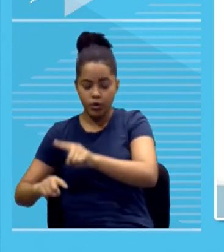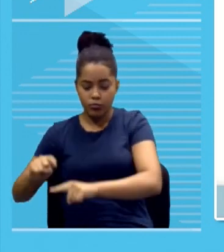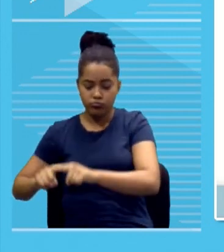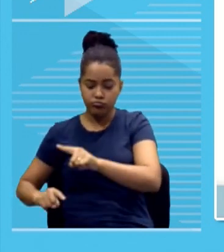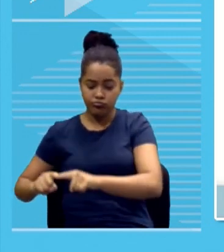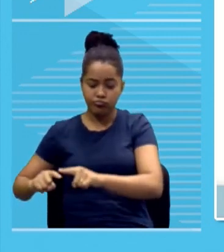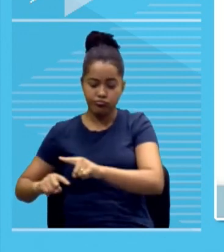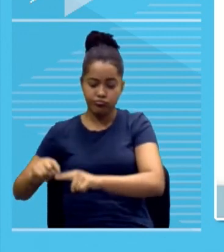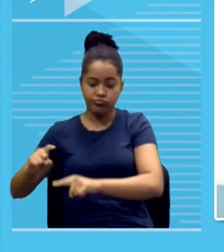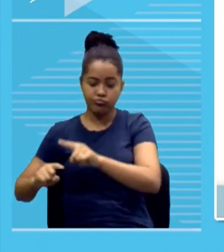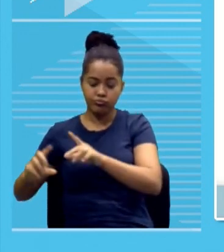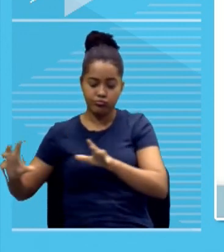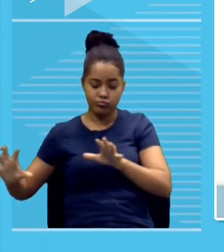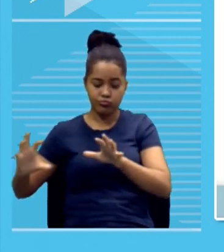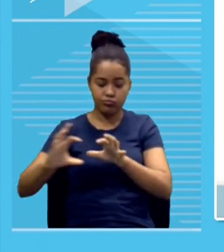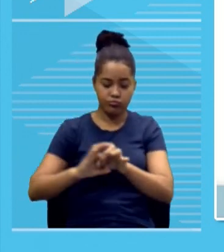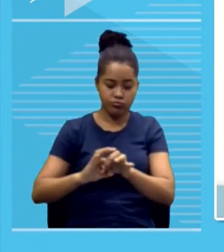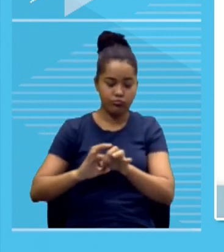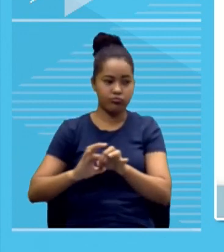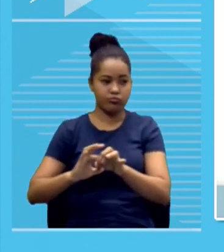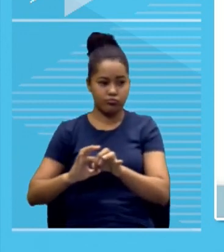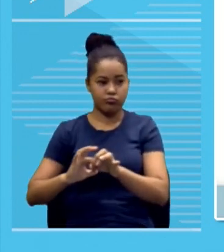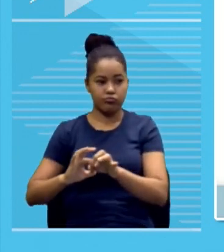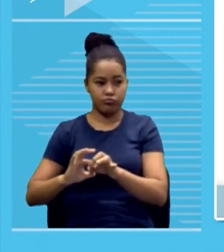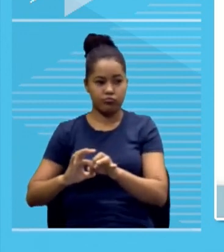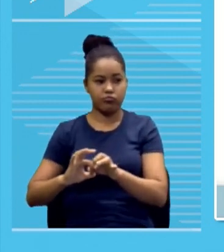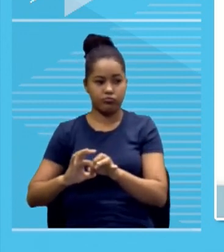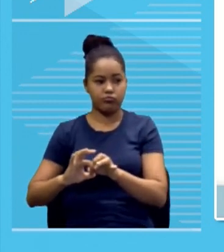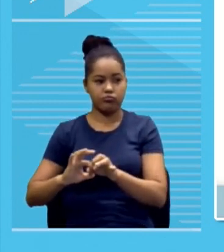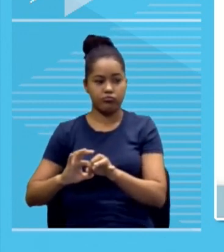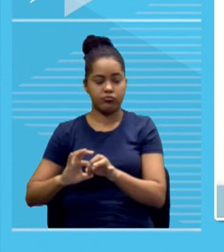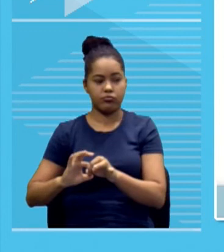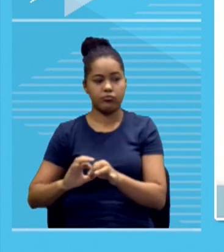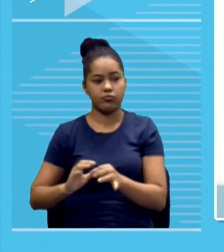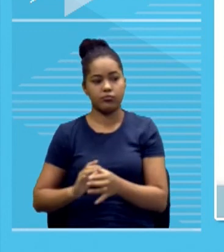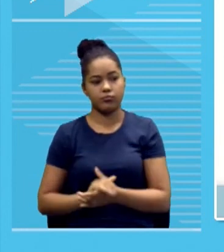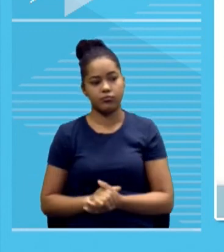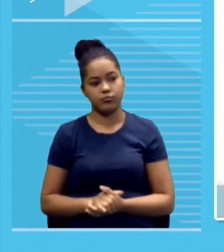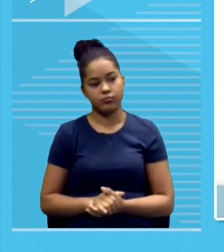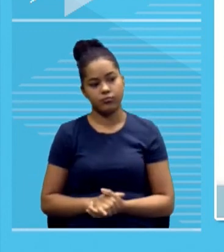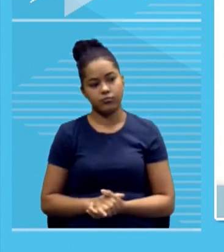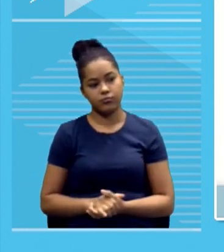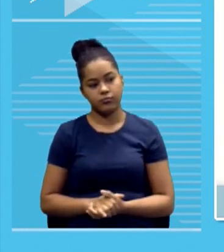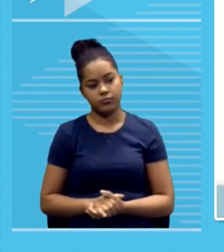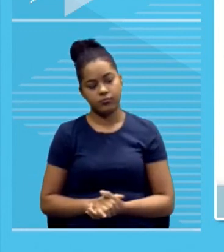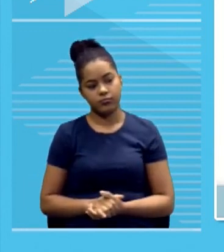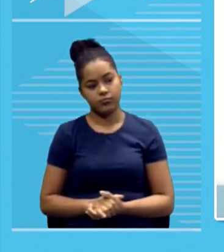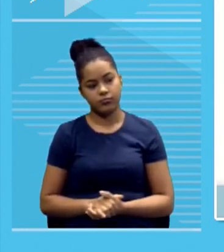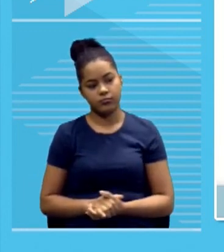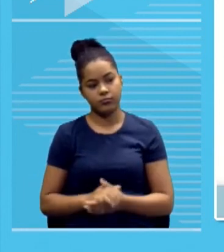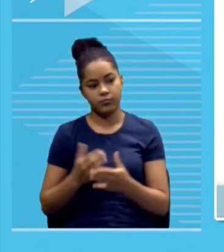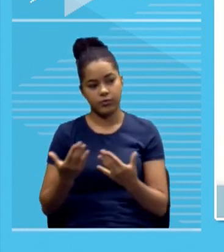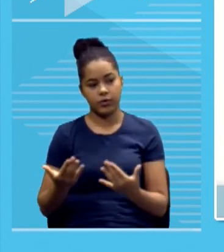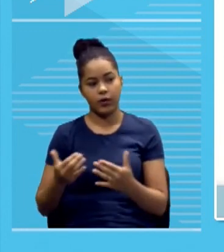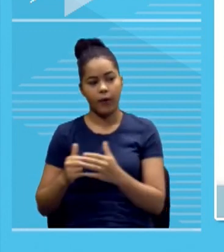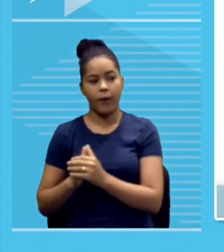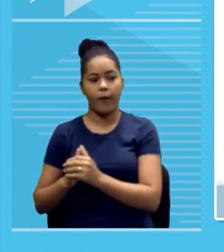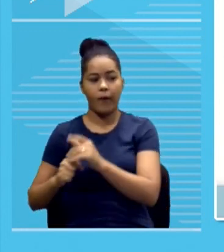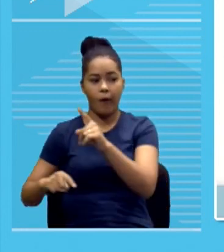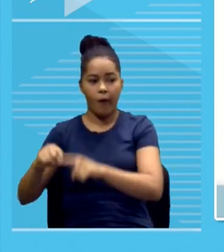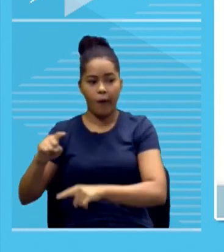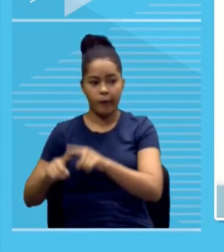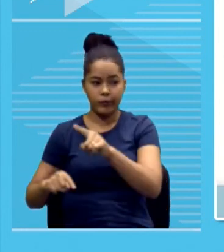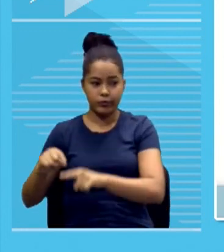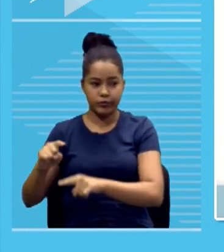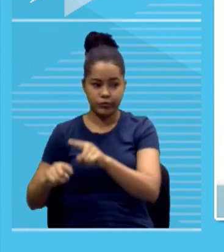ligados entre esses dois pontos de fusível. Então, esse primeiro aparelho, que é o